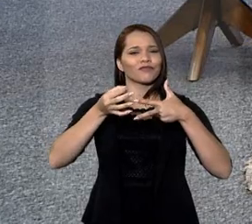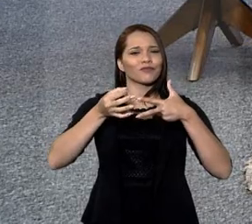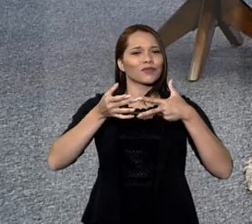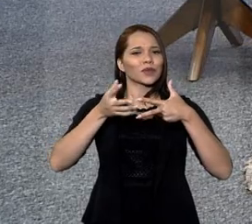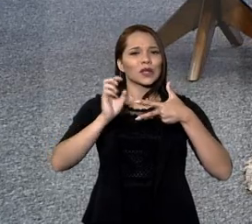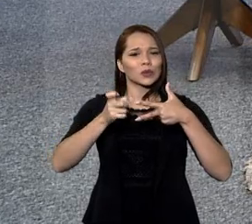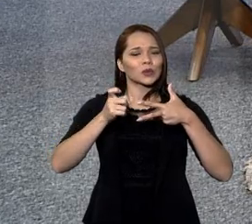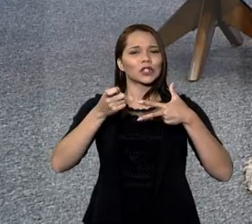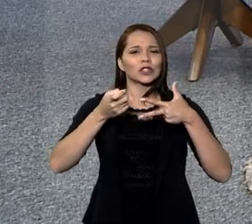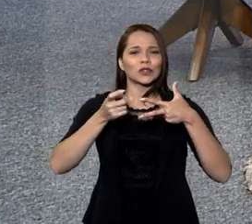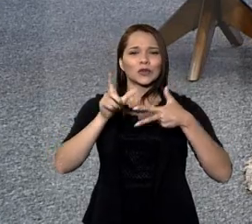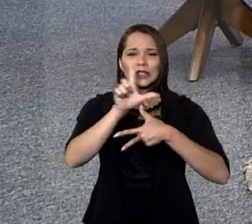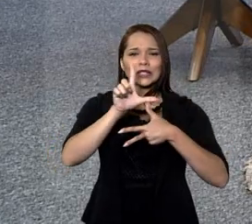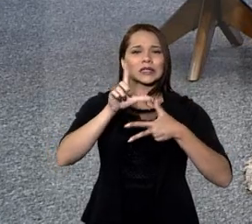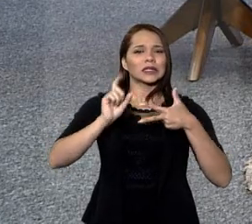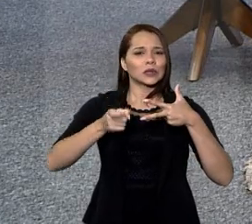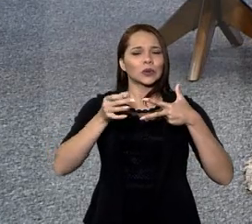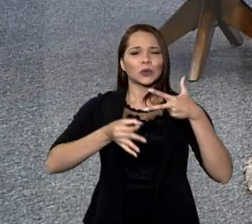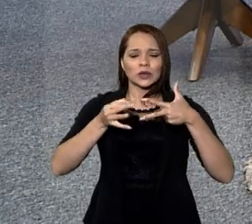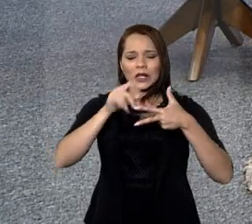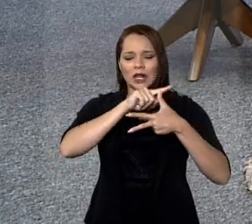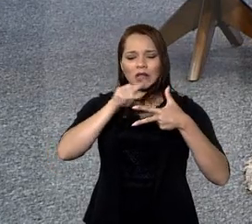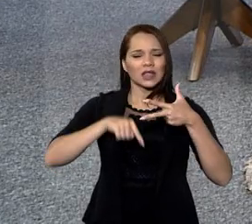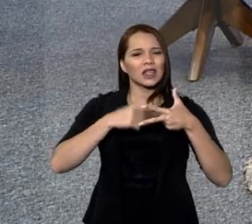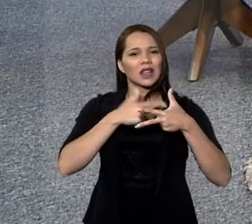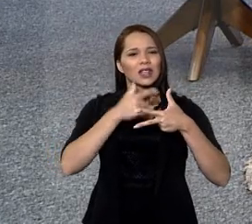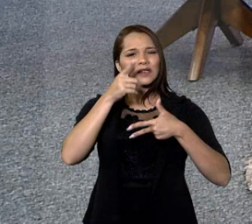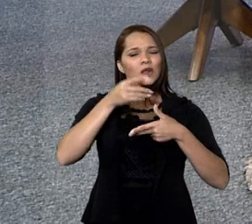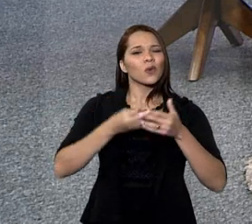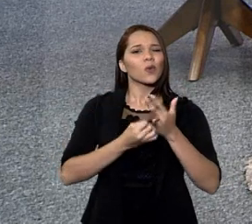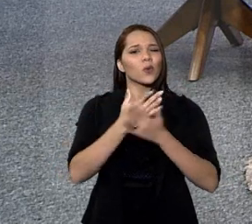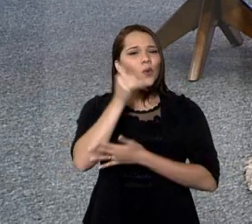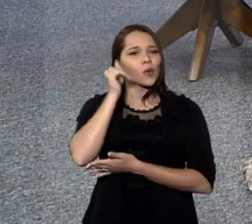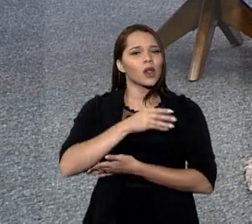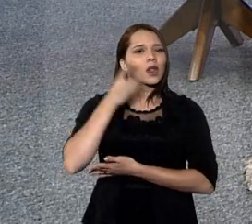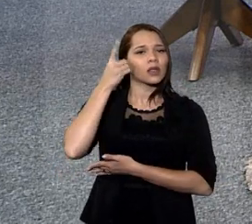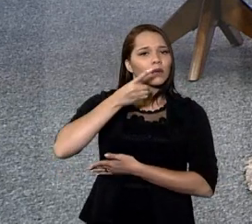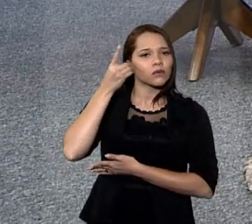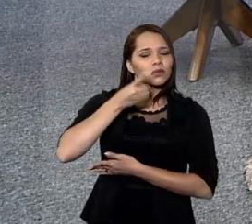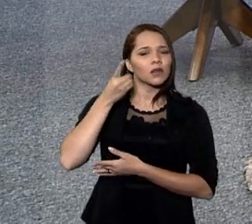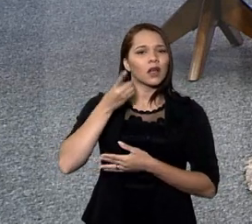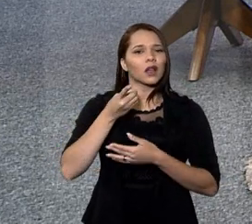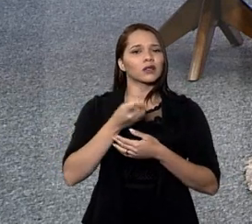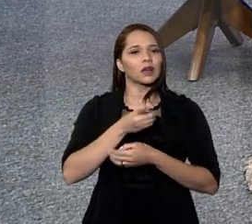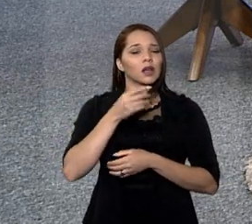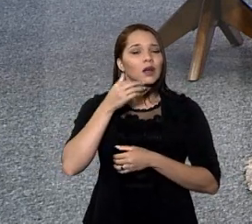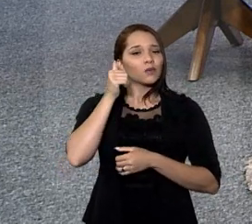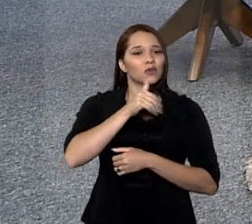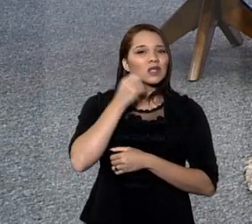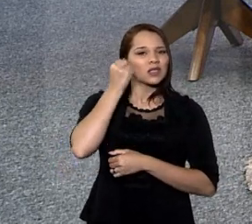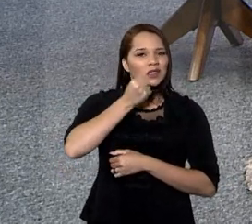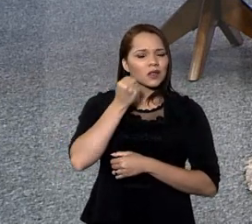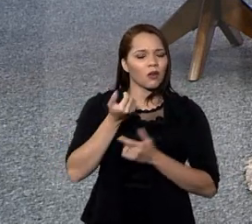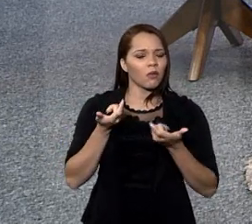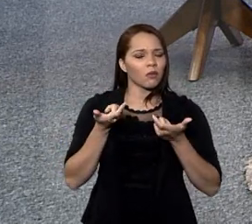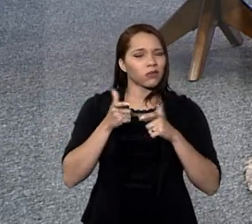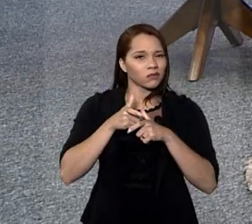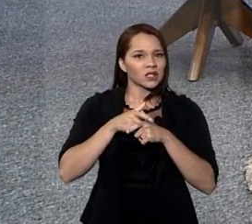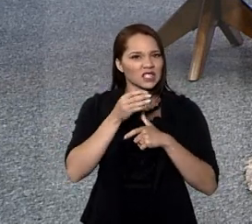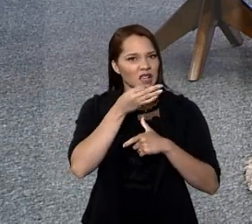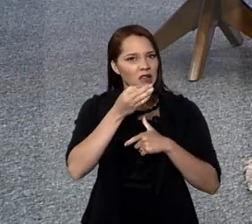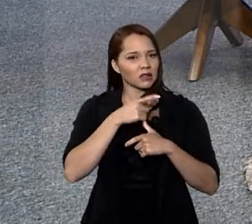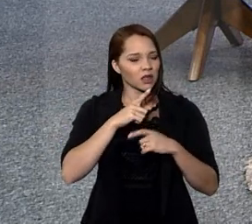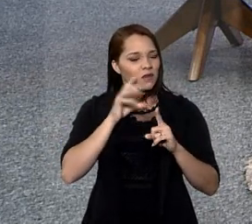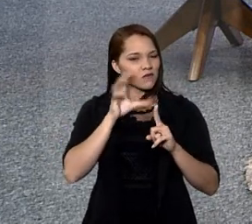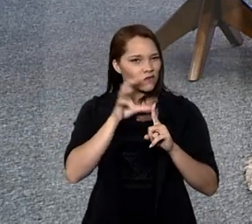mas não legislativo a gente percebe isso muito claramente que número de mulheres deputadas e senadoras ainda é muito pequena vocês acham que